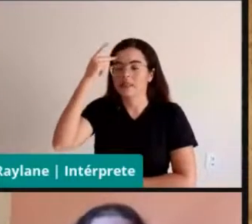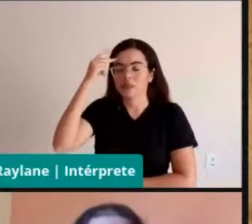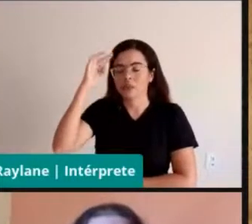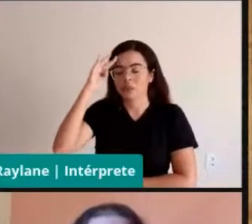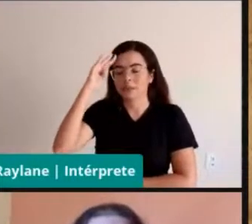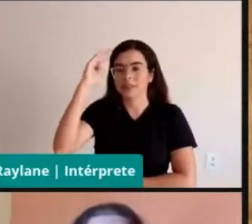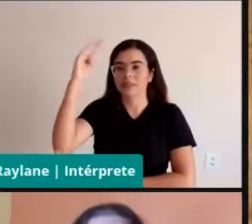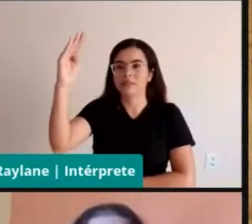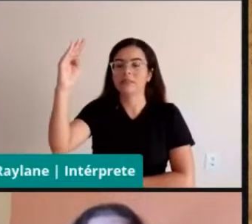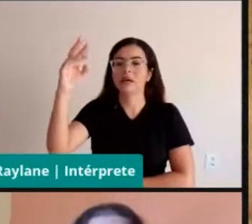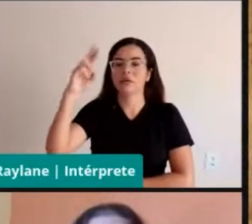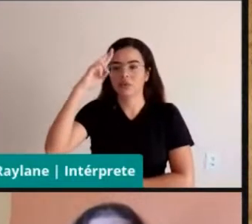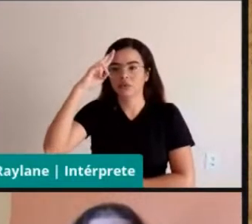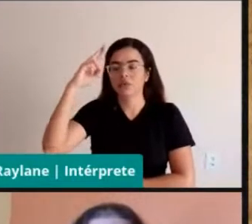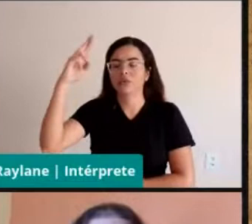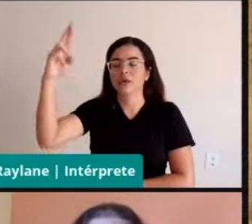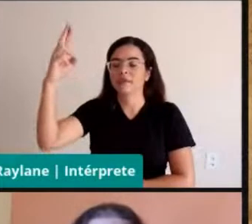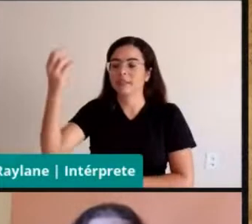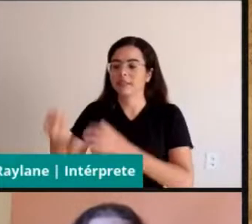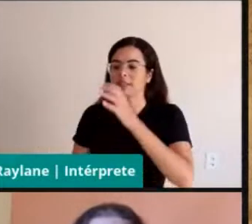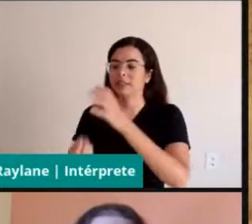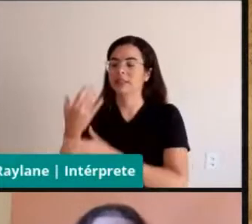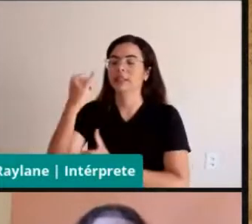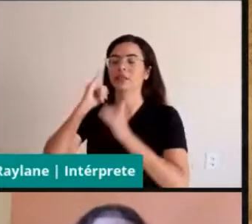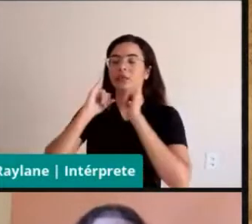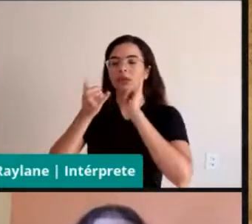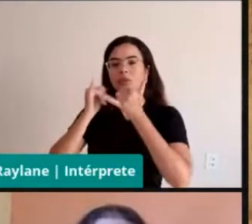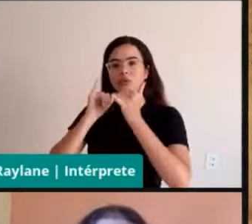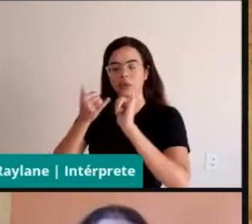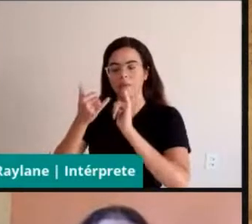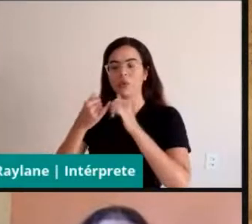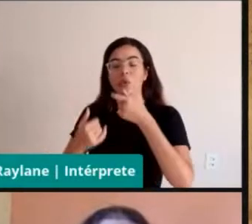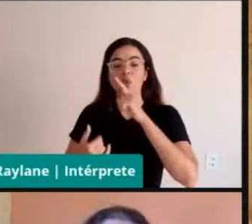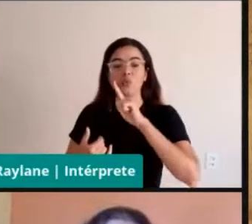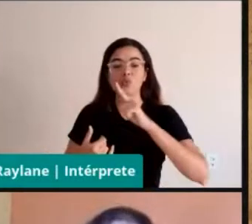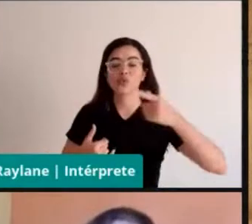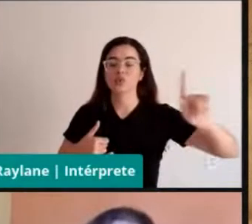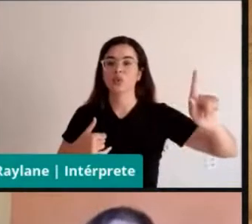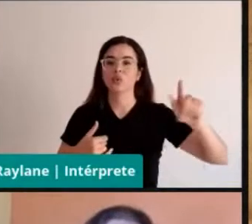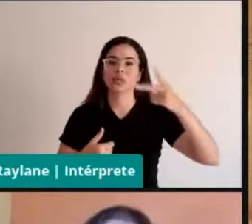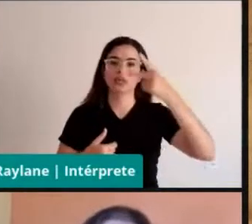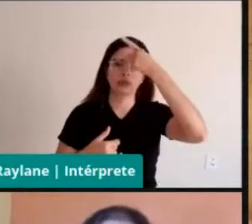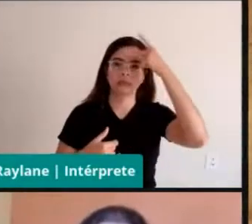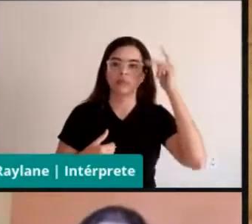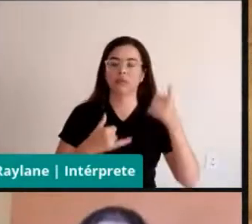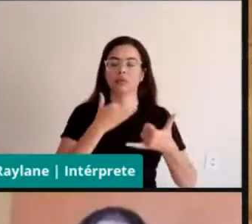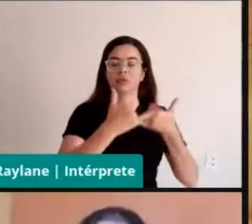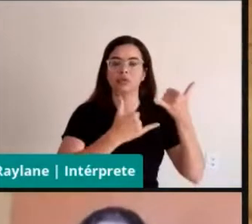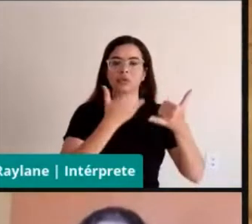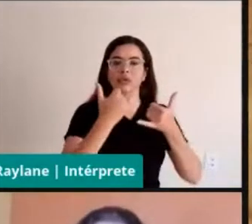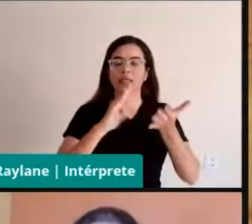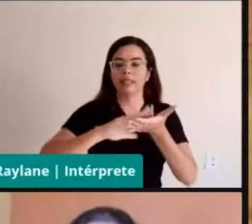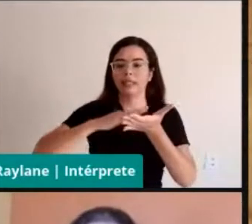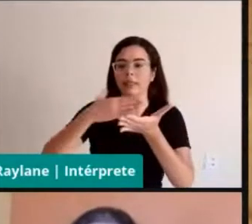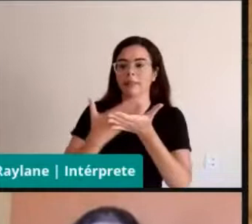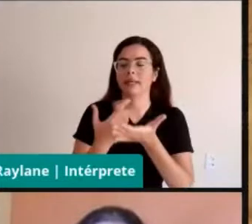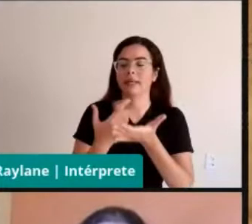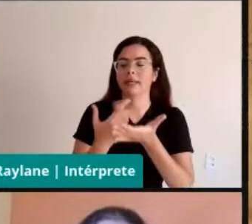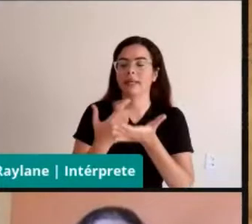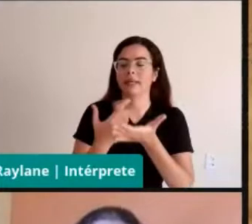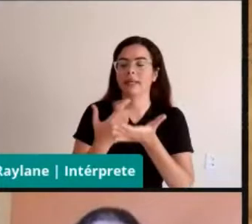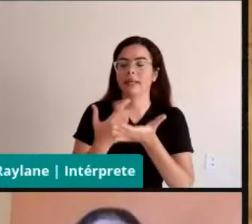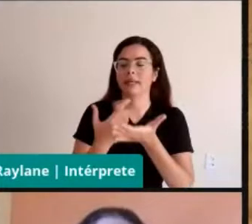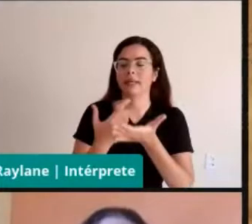narrativa e cada um dos outros jogadores vão estar interpretando o papel de um personagem nessa narrativa. E